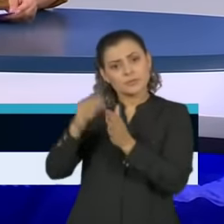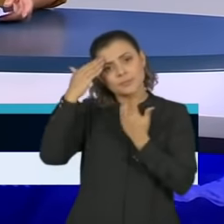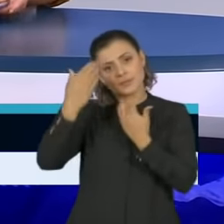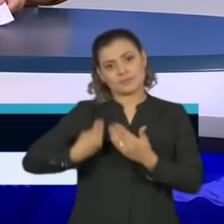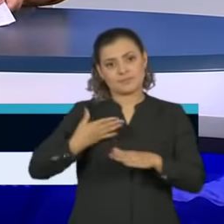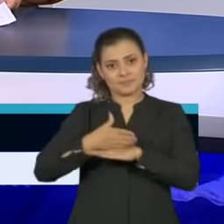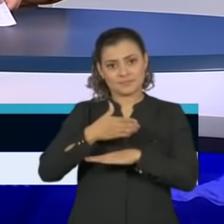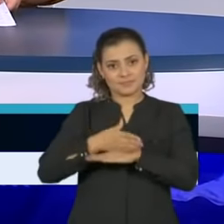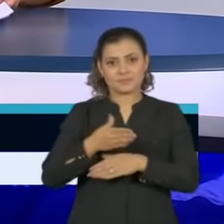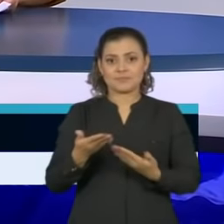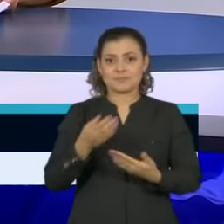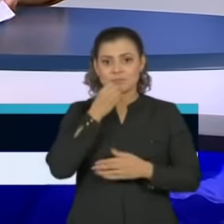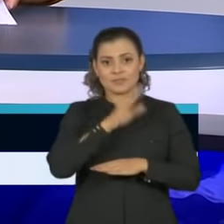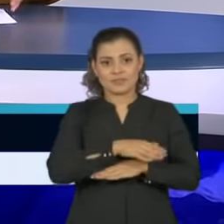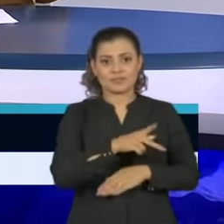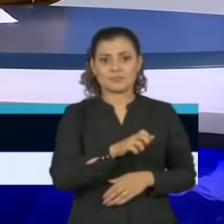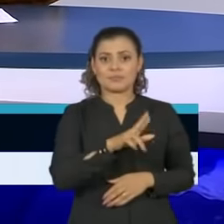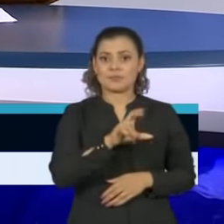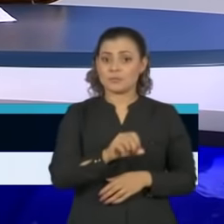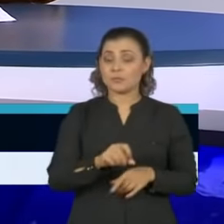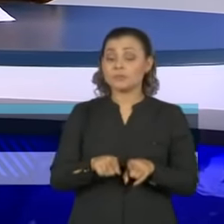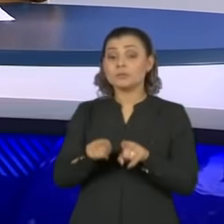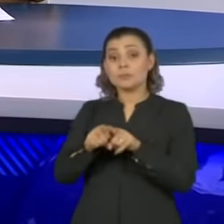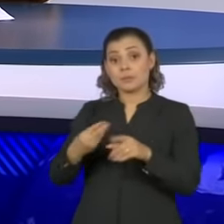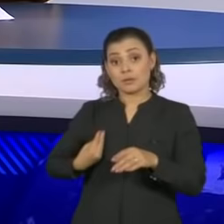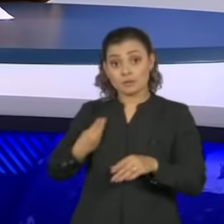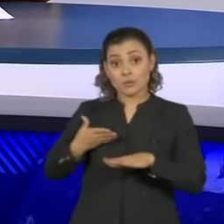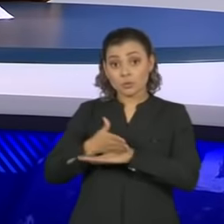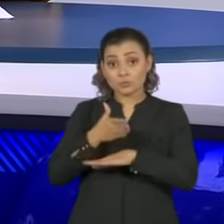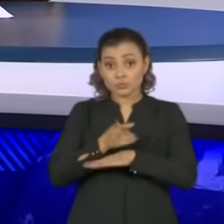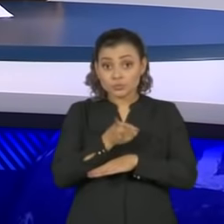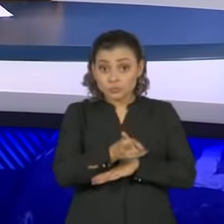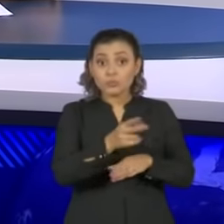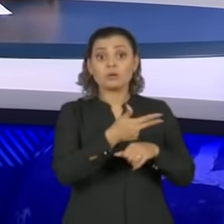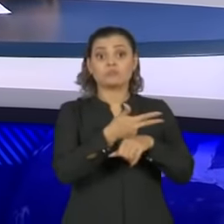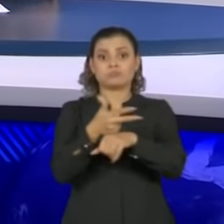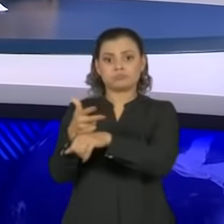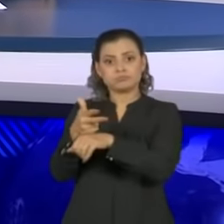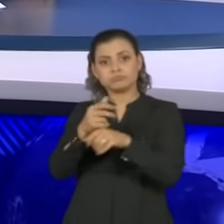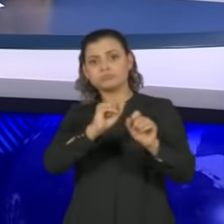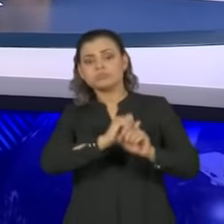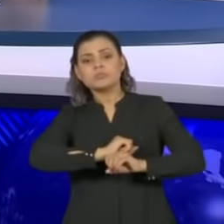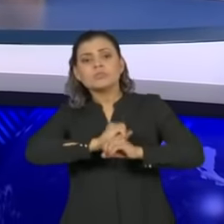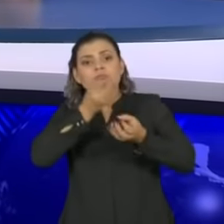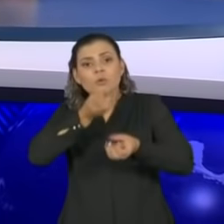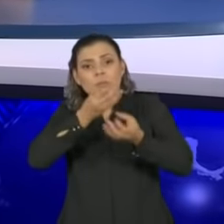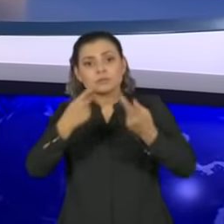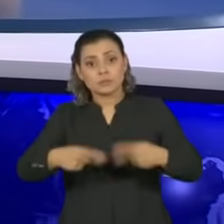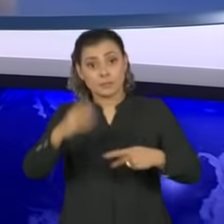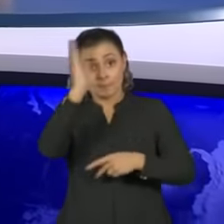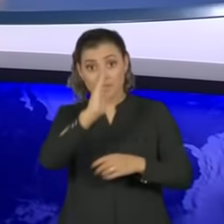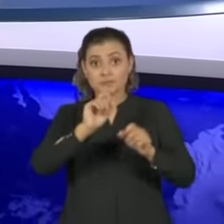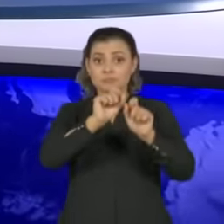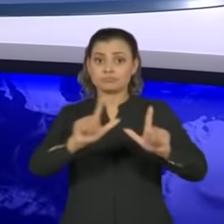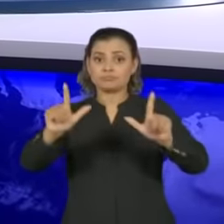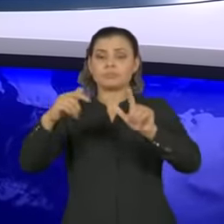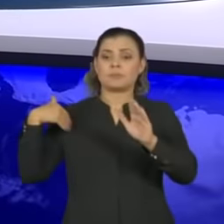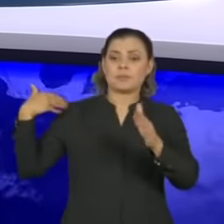presença. Ótima tarde. E a gente continua com a cobertura sobre o avanço do coronavírus no Brasil ao longo da